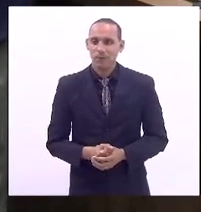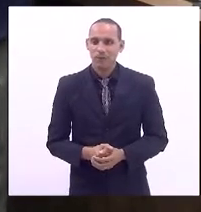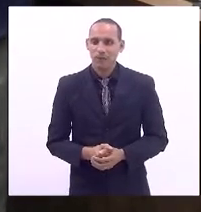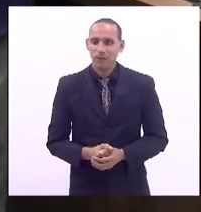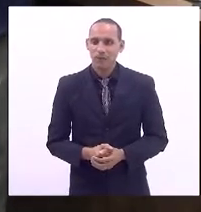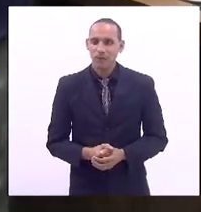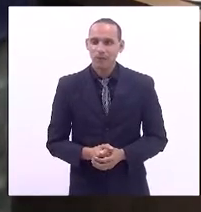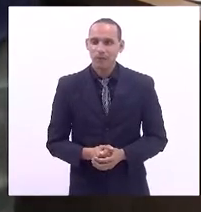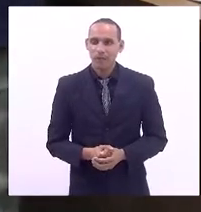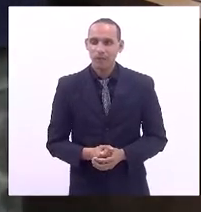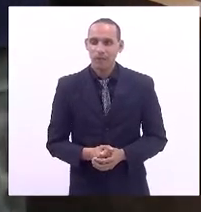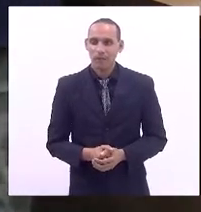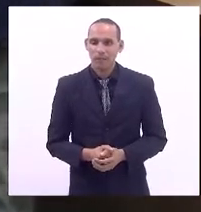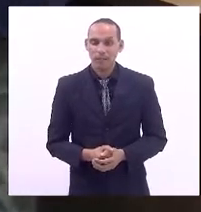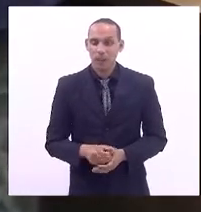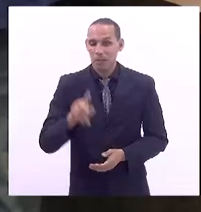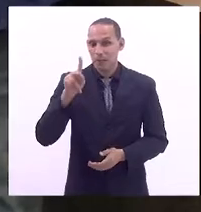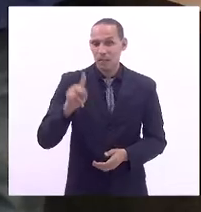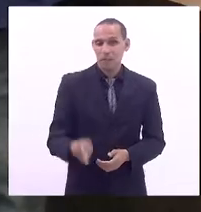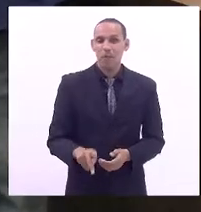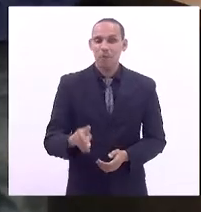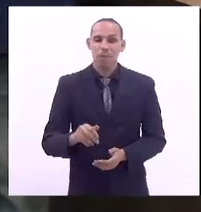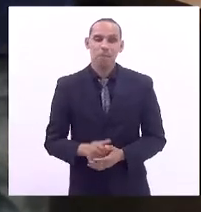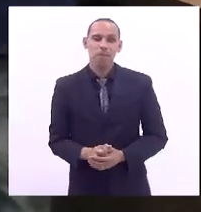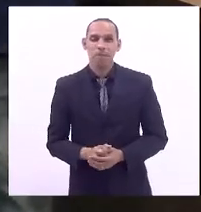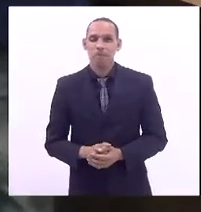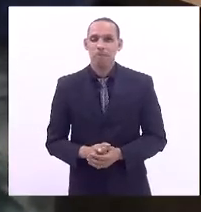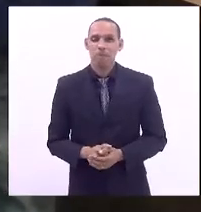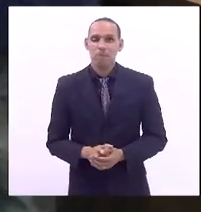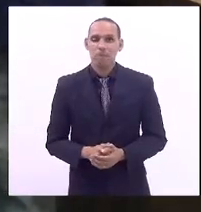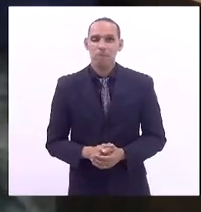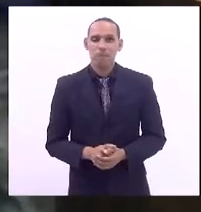o seu presente